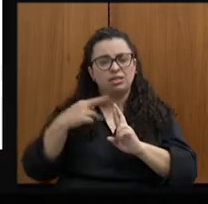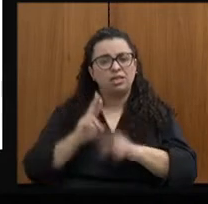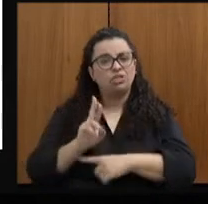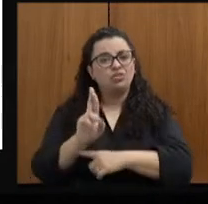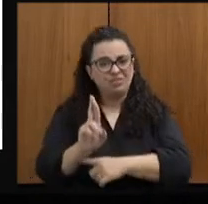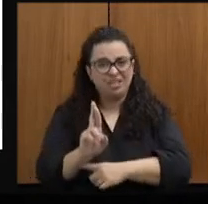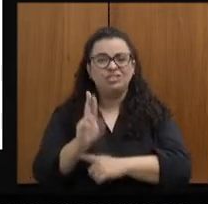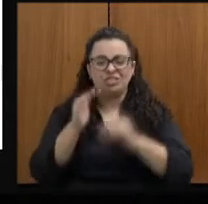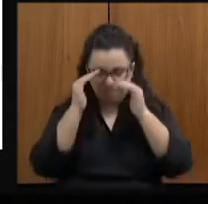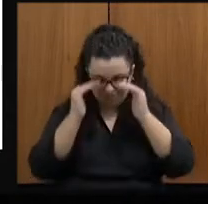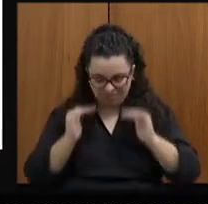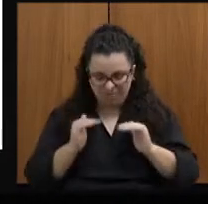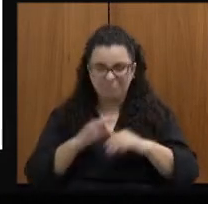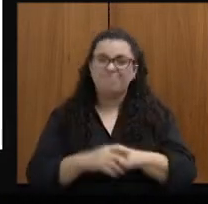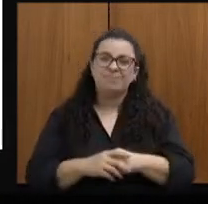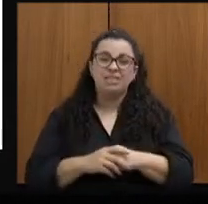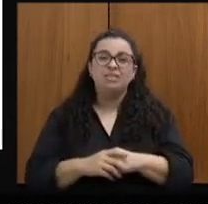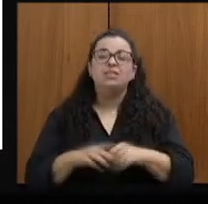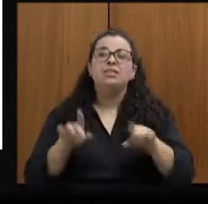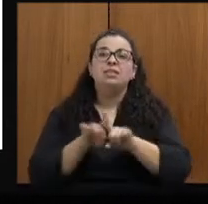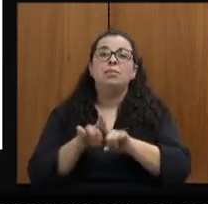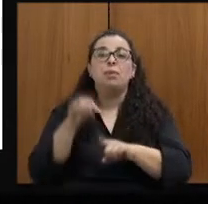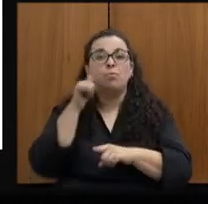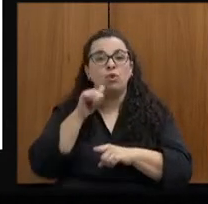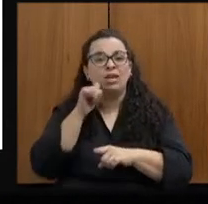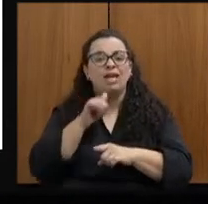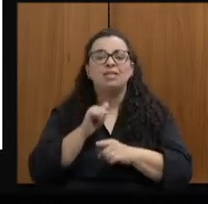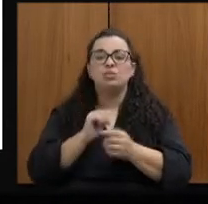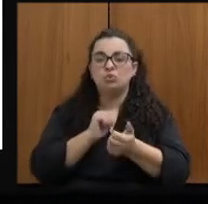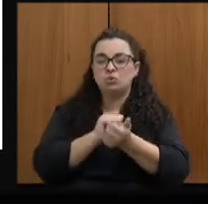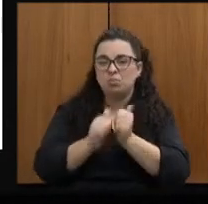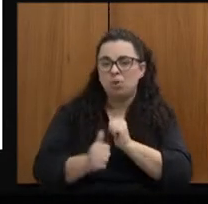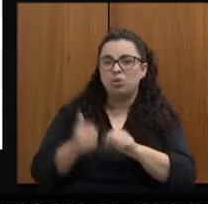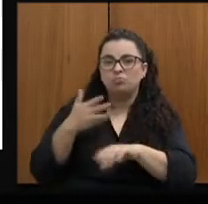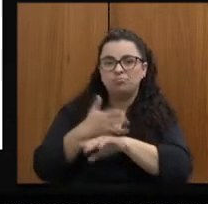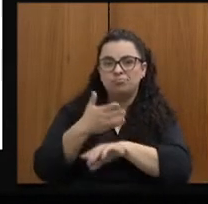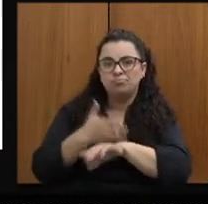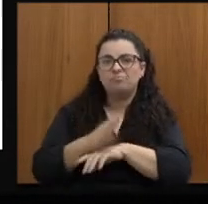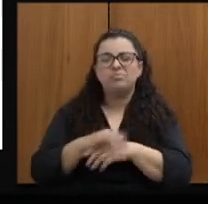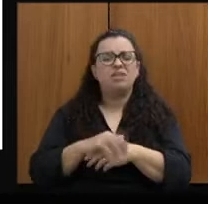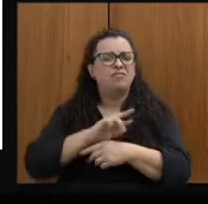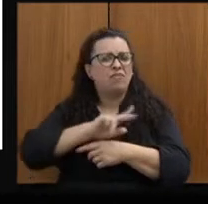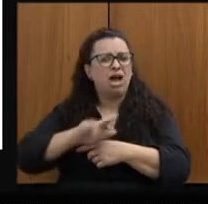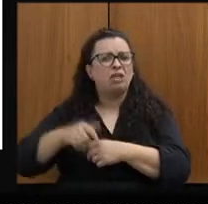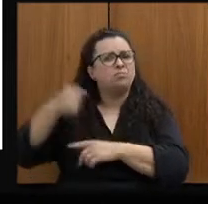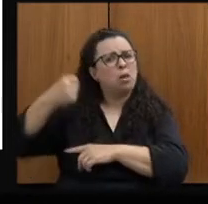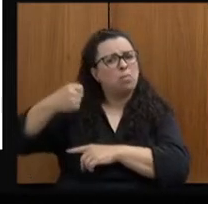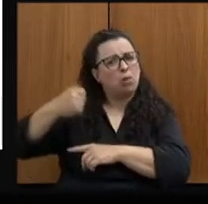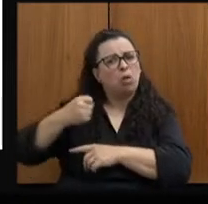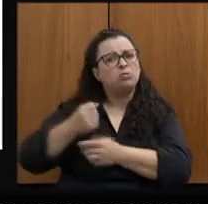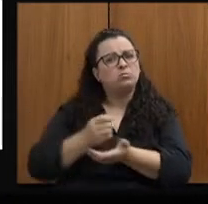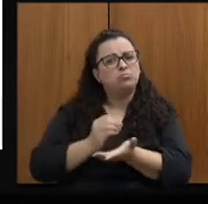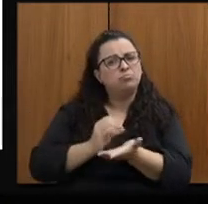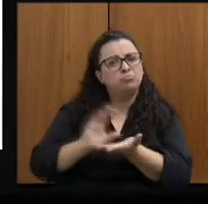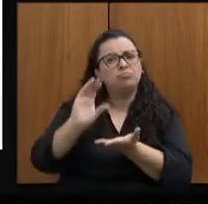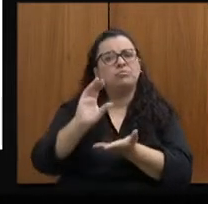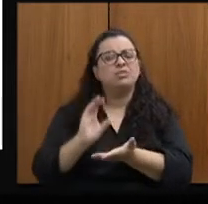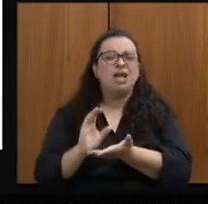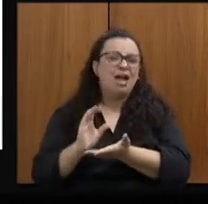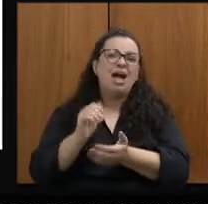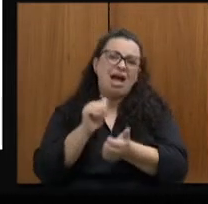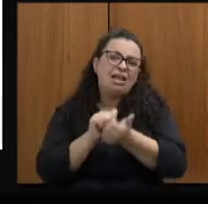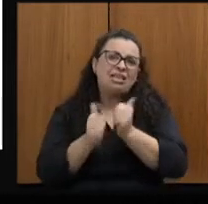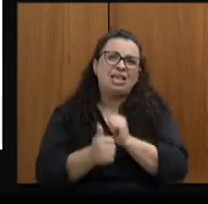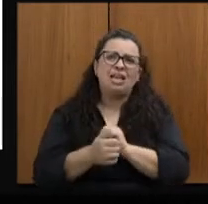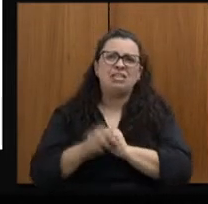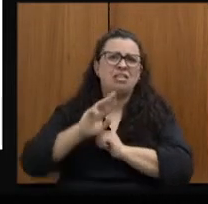mulheres contempladas com ações de esporte. Bolsa Atleta, Gime Virtual, GENG em 2019, EGENG 2021